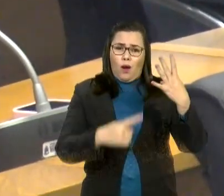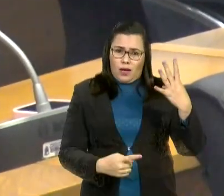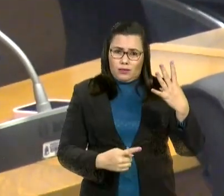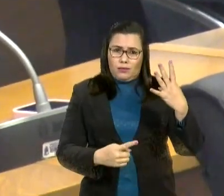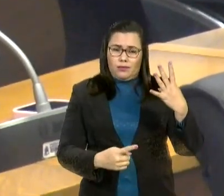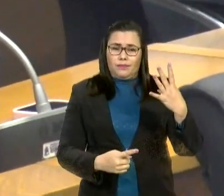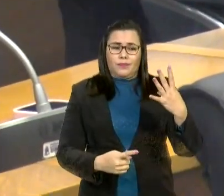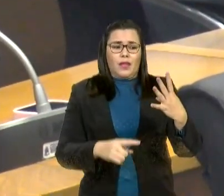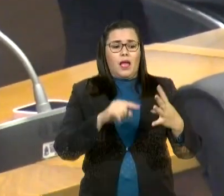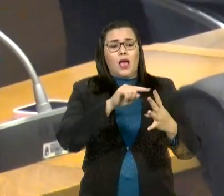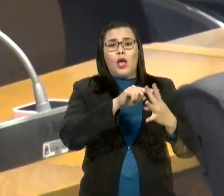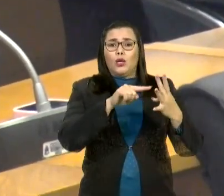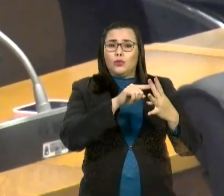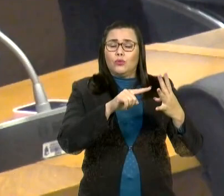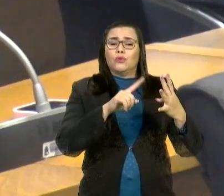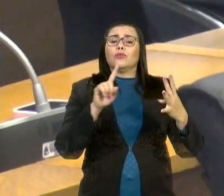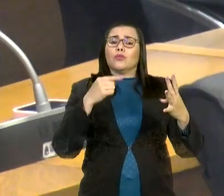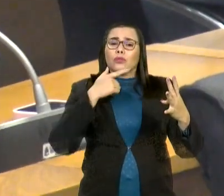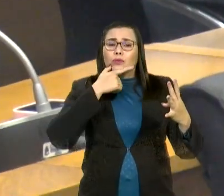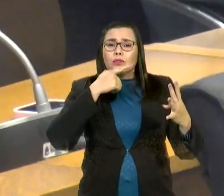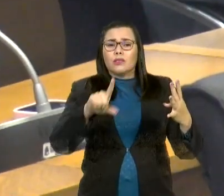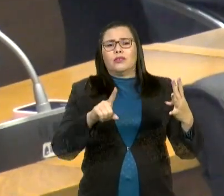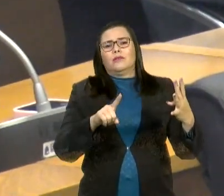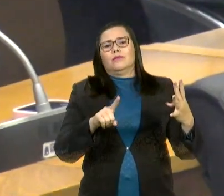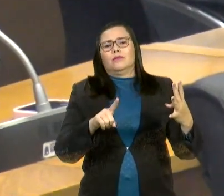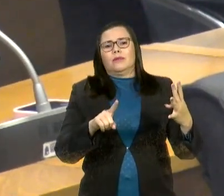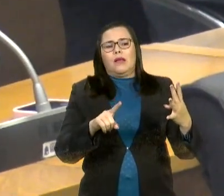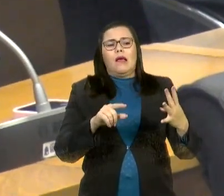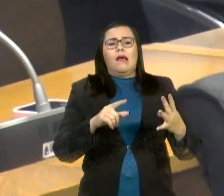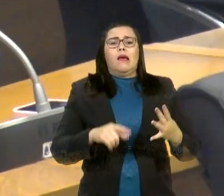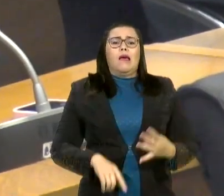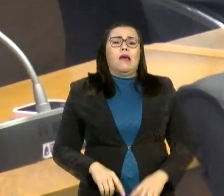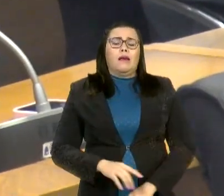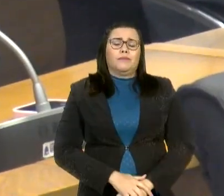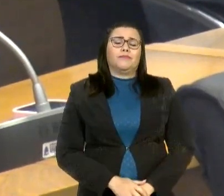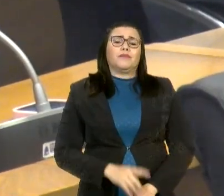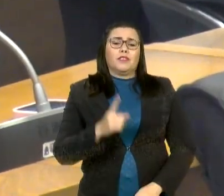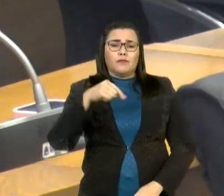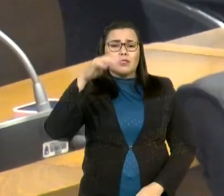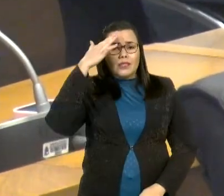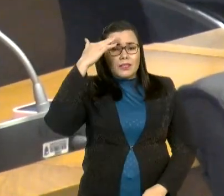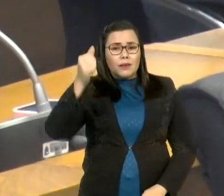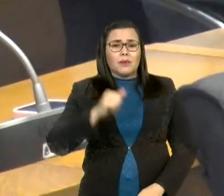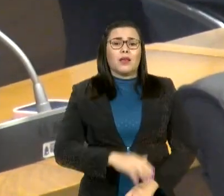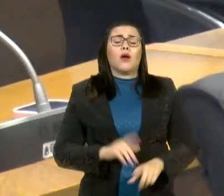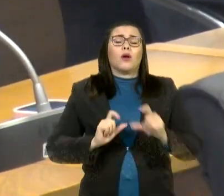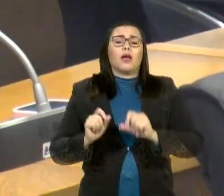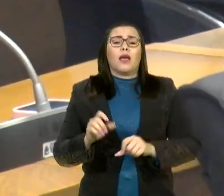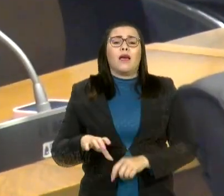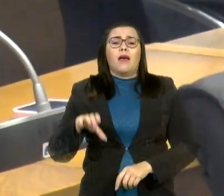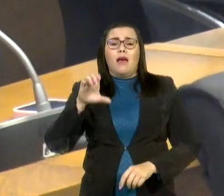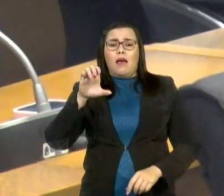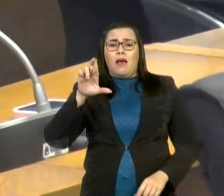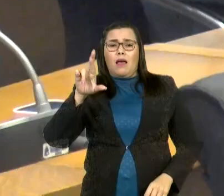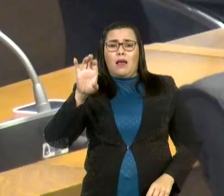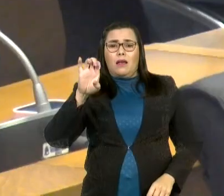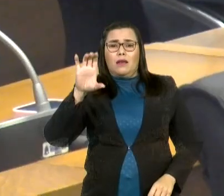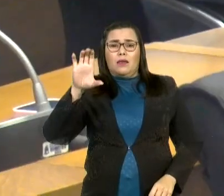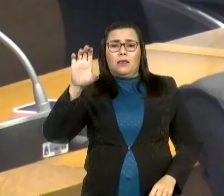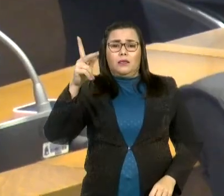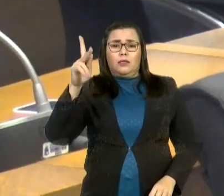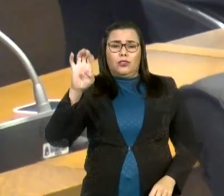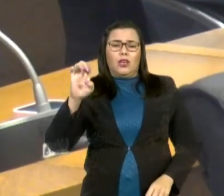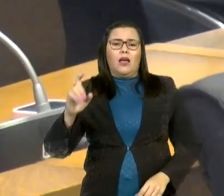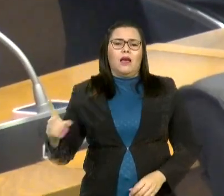agora, são de recursos federais. Então, a gente também, de repente, sensibilizar a bancada, porque para